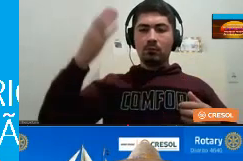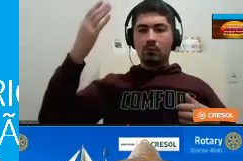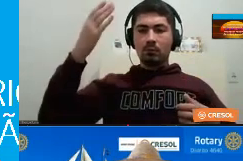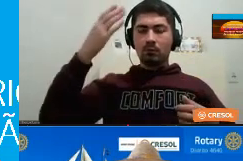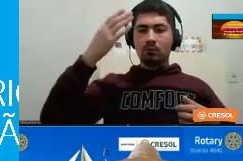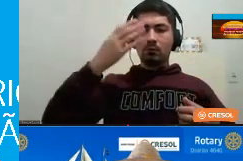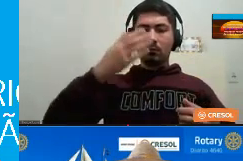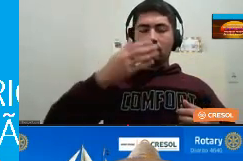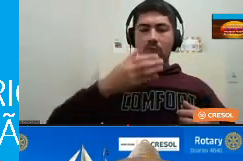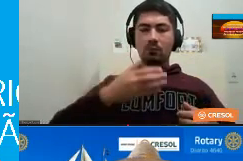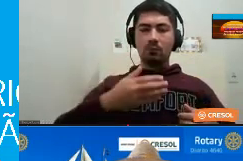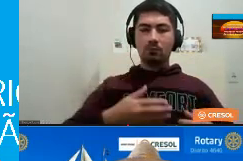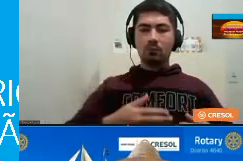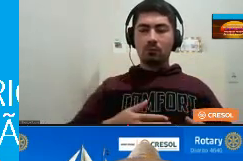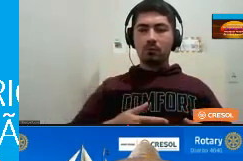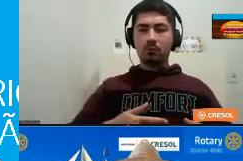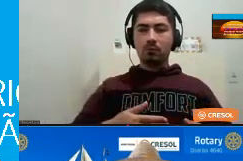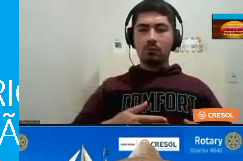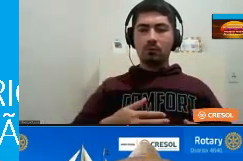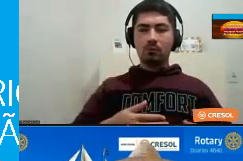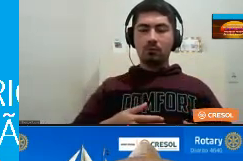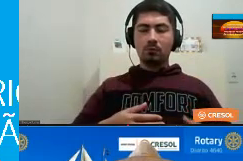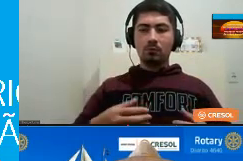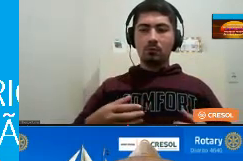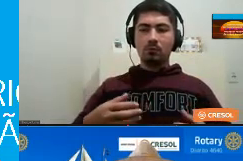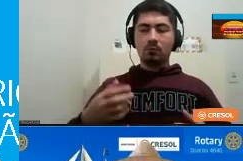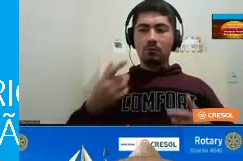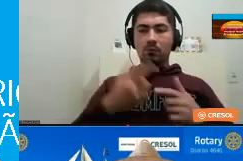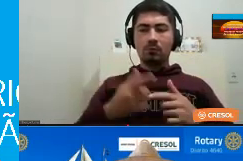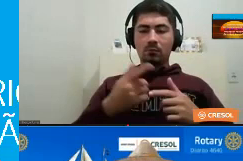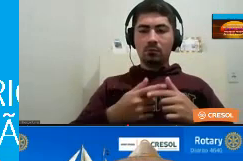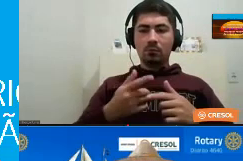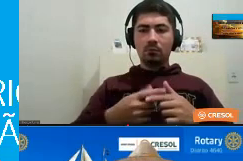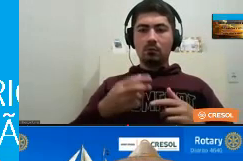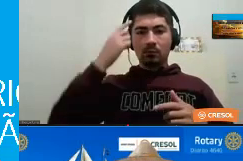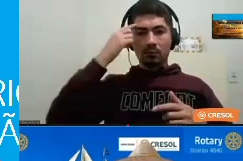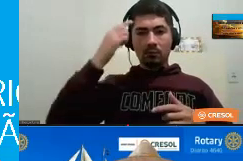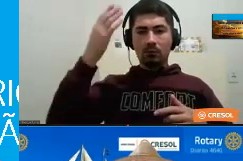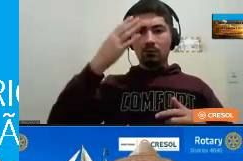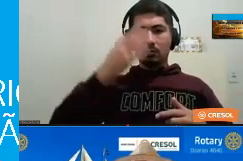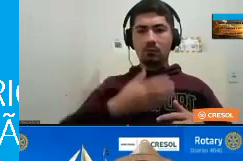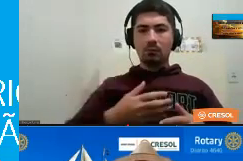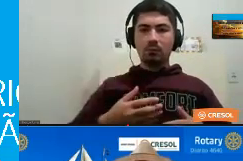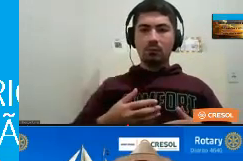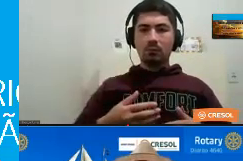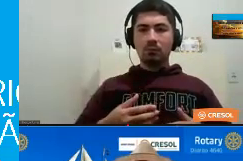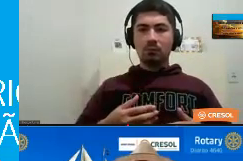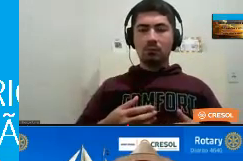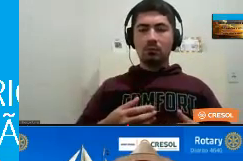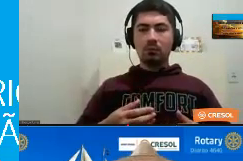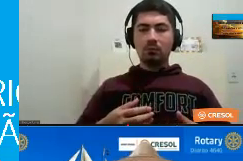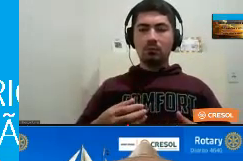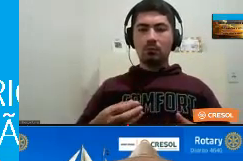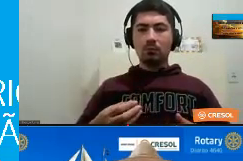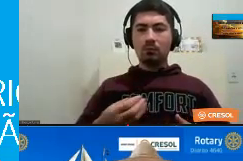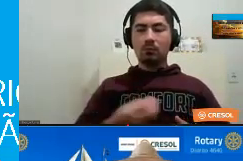momento exatamente quando eu estava passando por uma situação muito difícil. Como disse, nós vivemos um